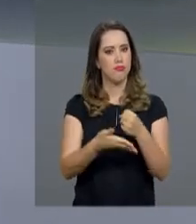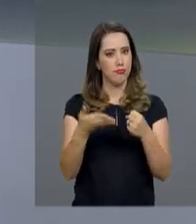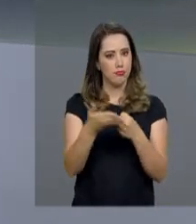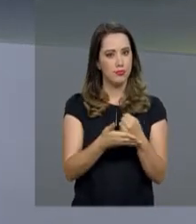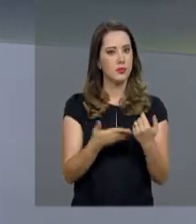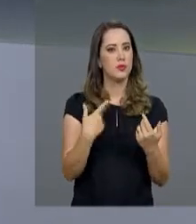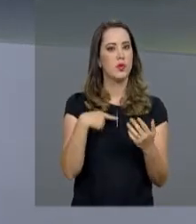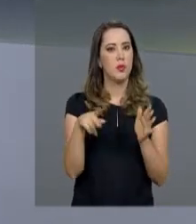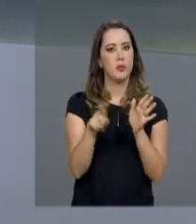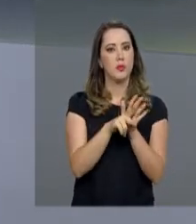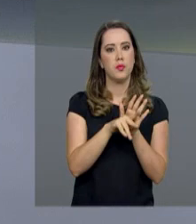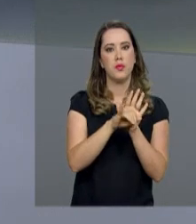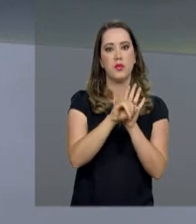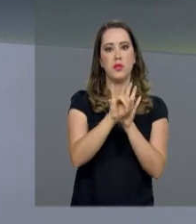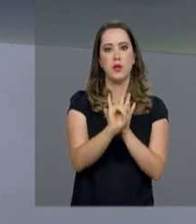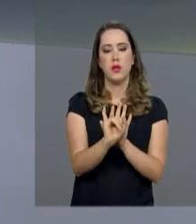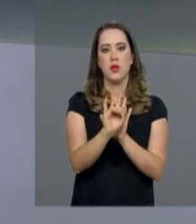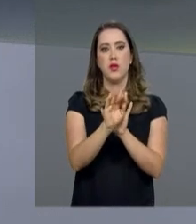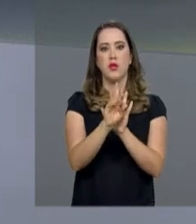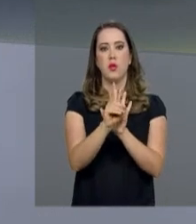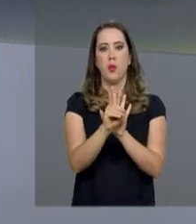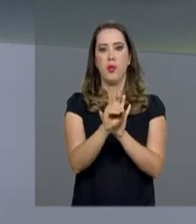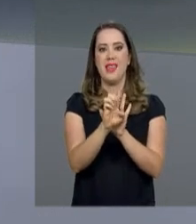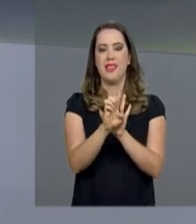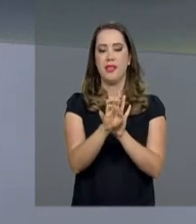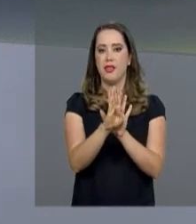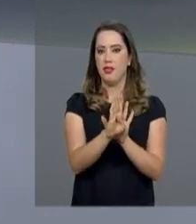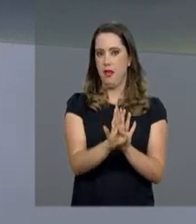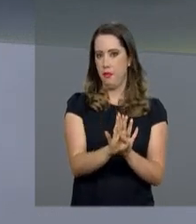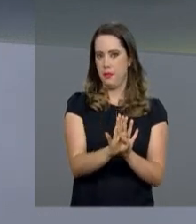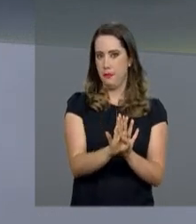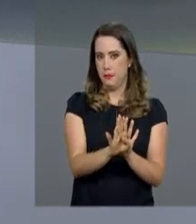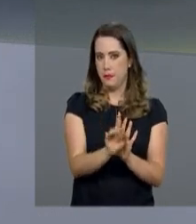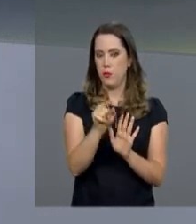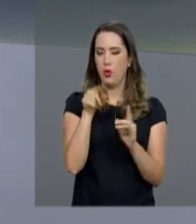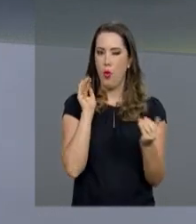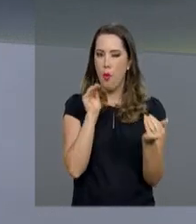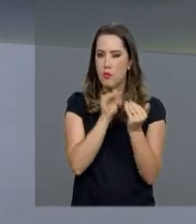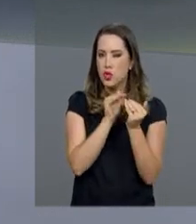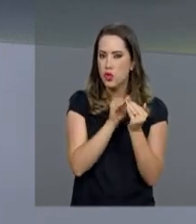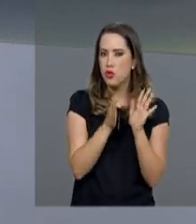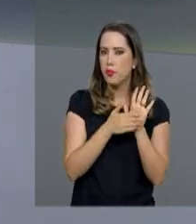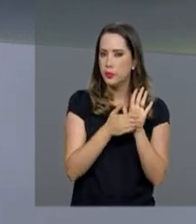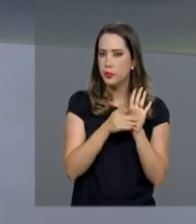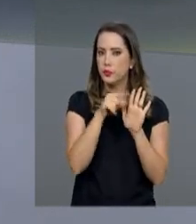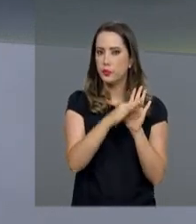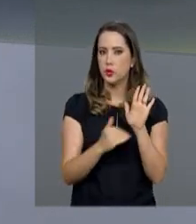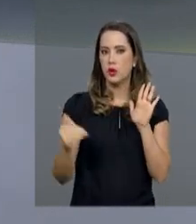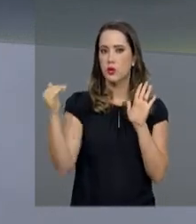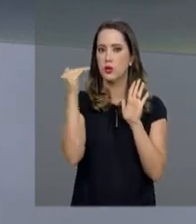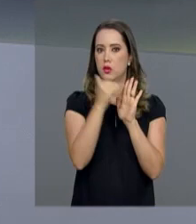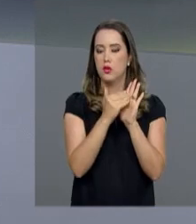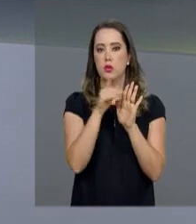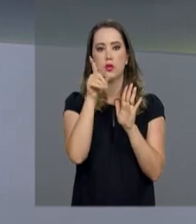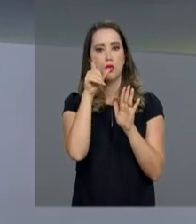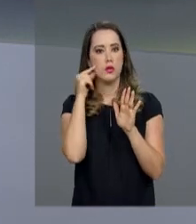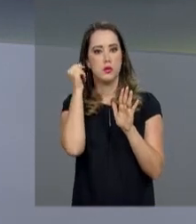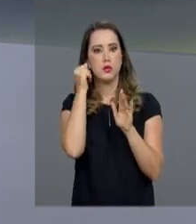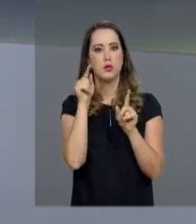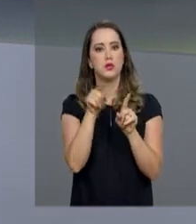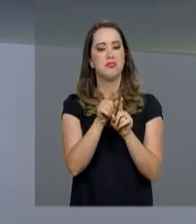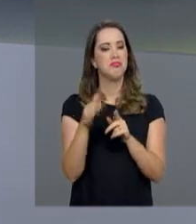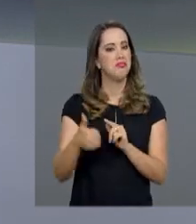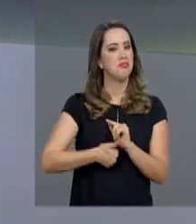A avaliação é do Índice de Desenvolvimento da Educação Básica, o IDEB. A meta proposta foi superada e o estado do